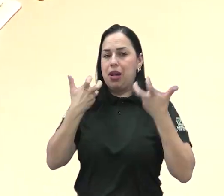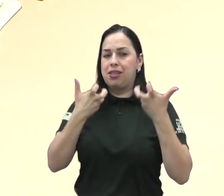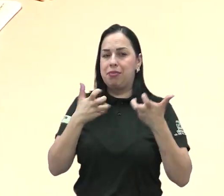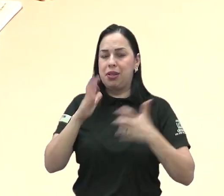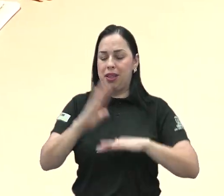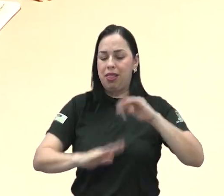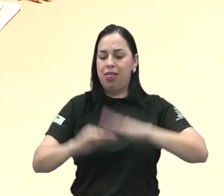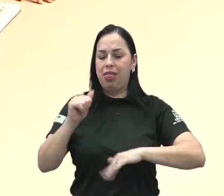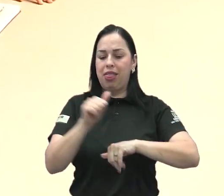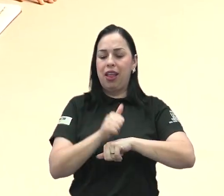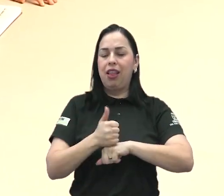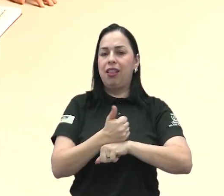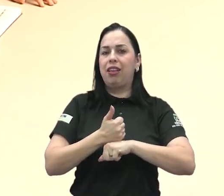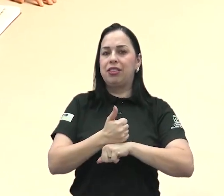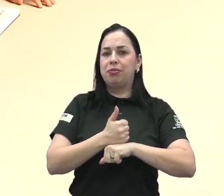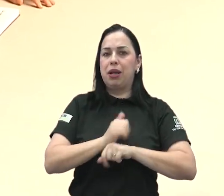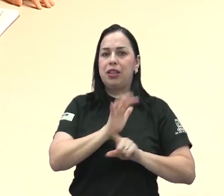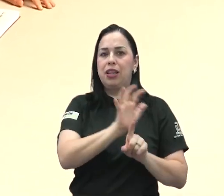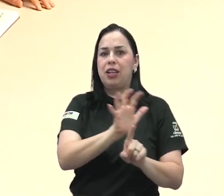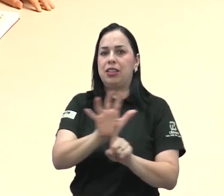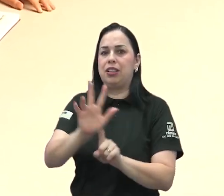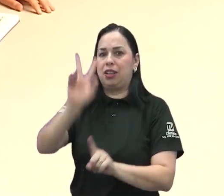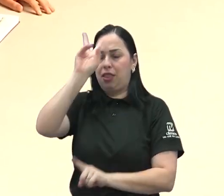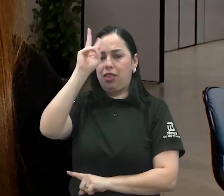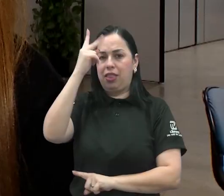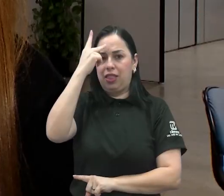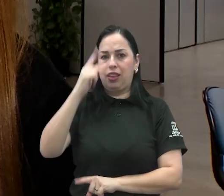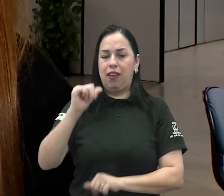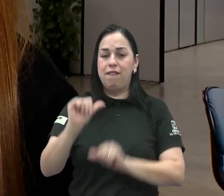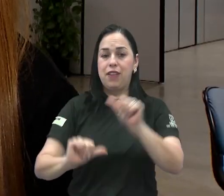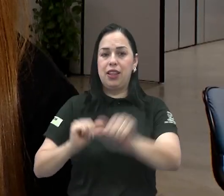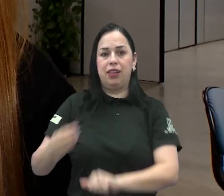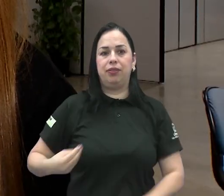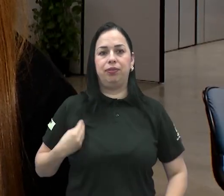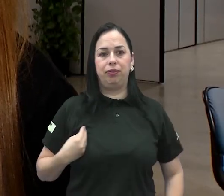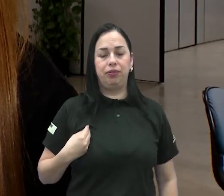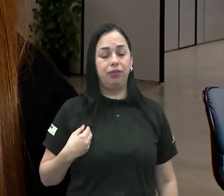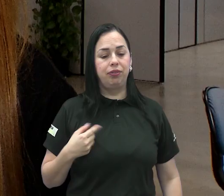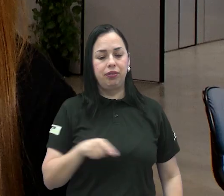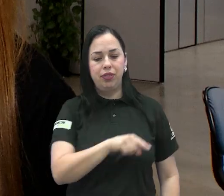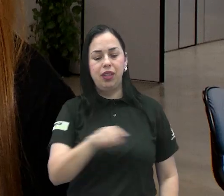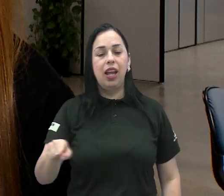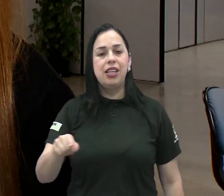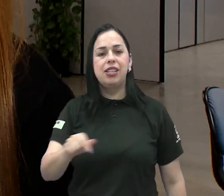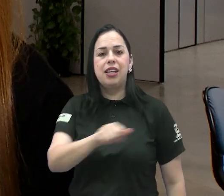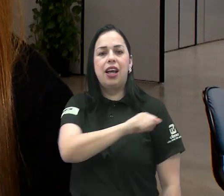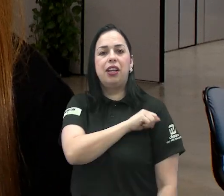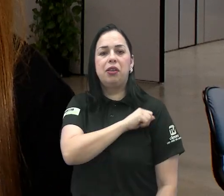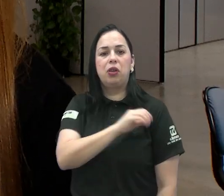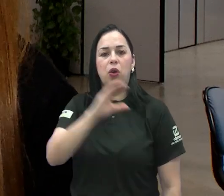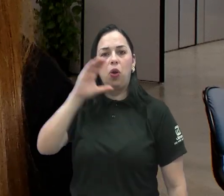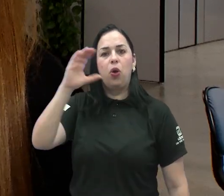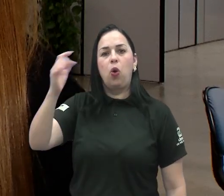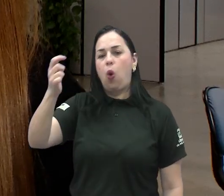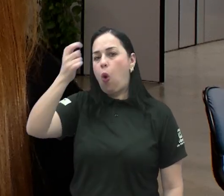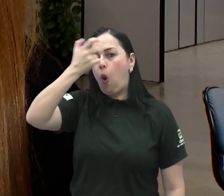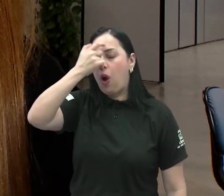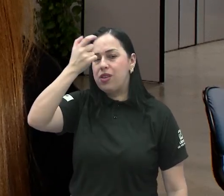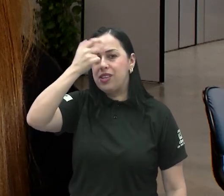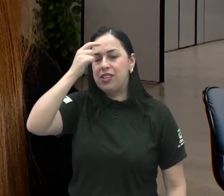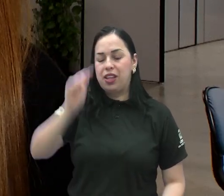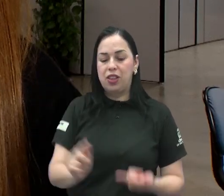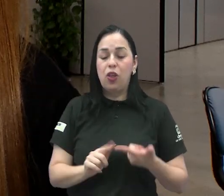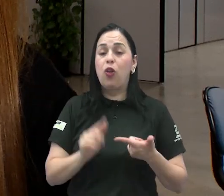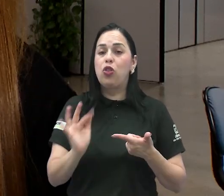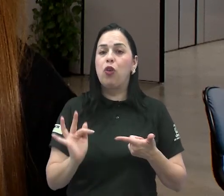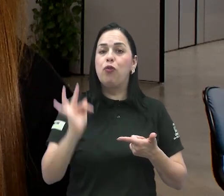na carreira uma forma de transformar vidas. Ter um cidadão consciente, né?